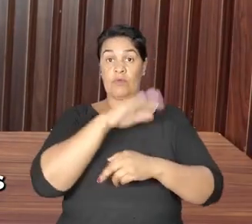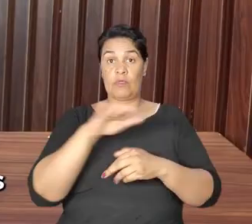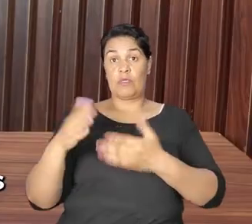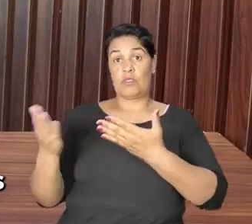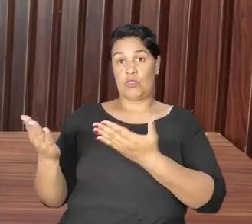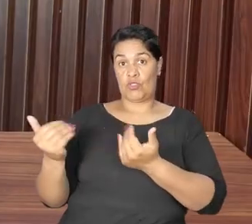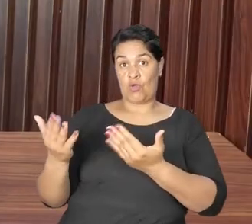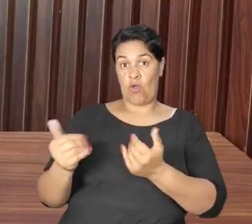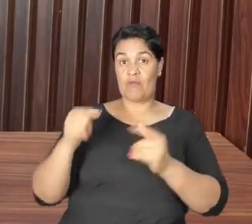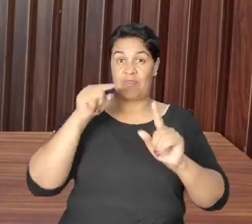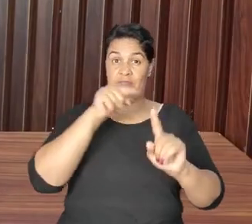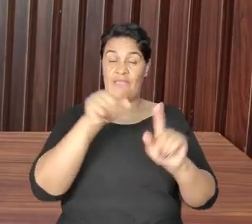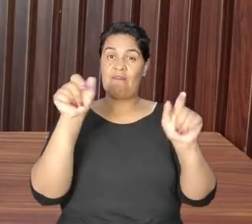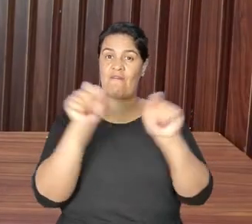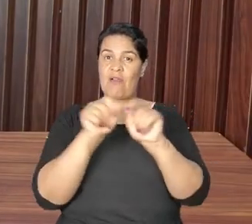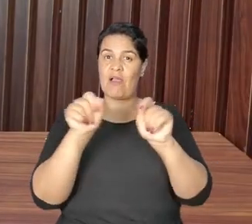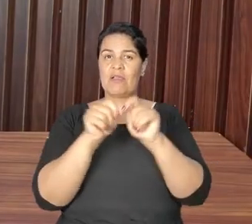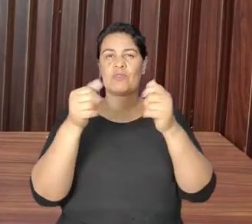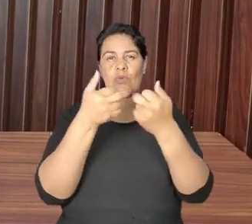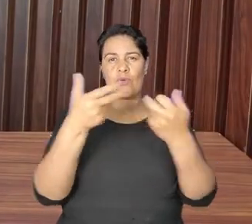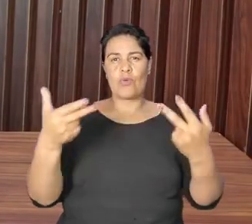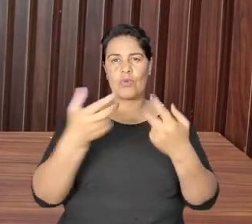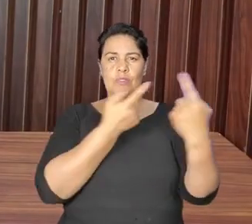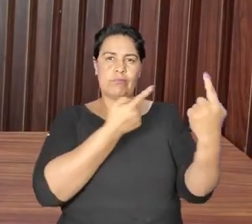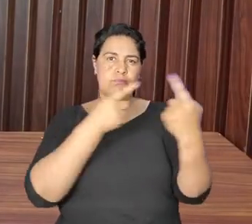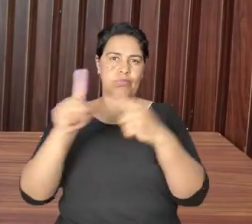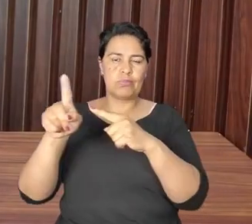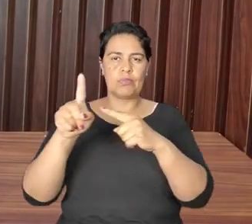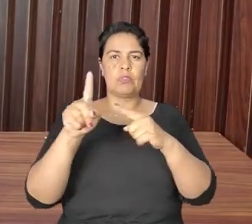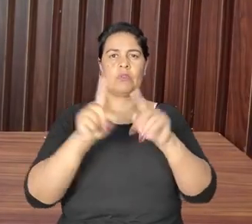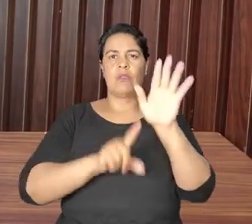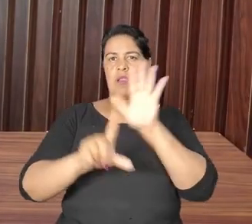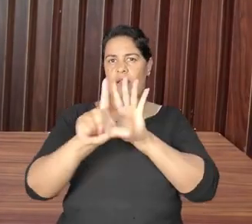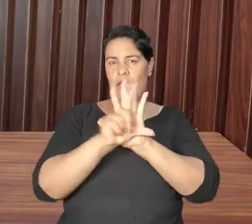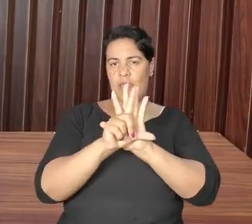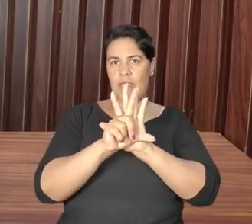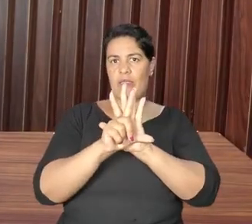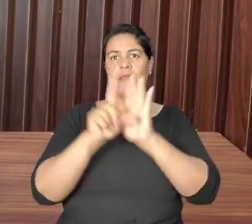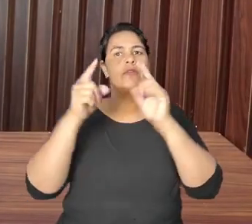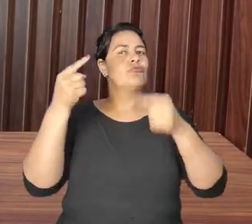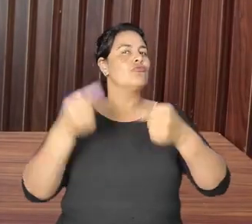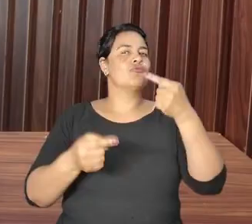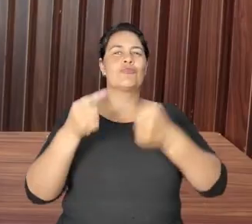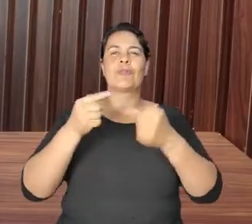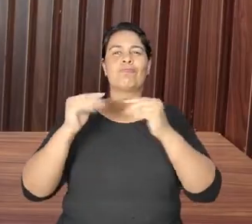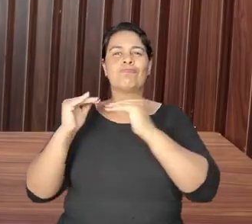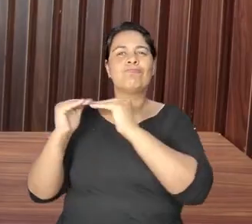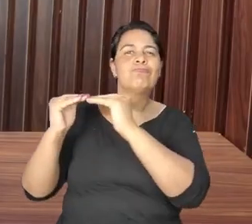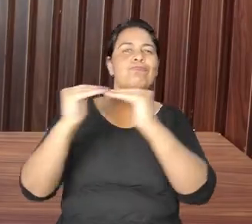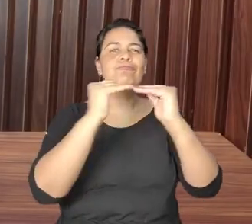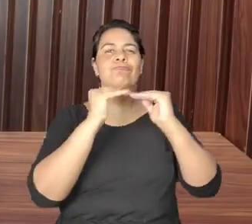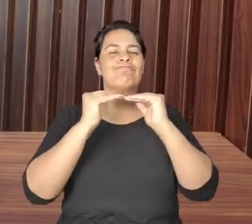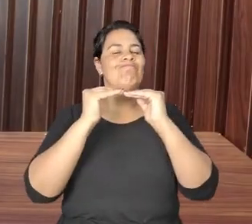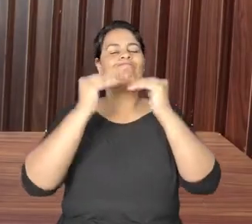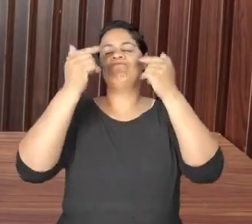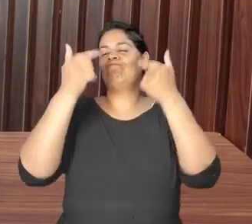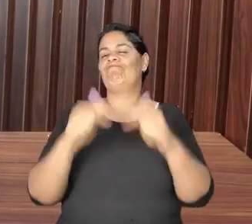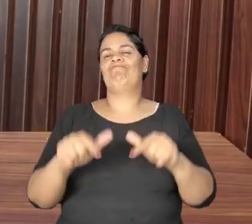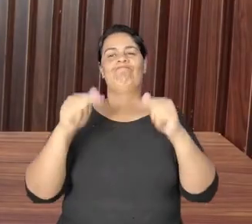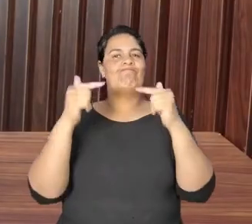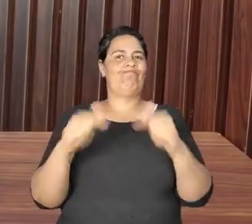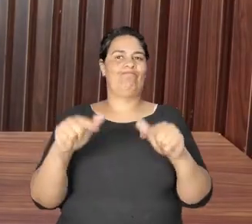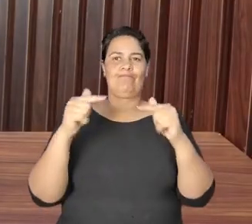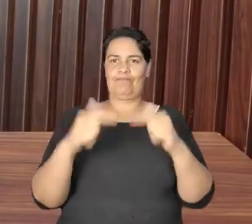de adolescentes e jovens a quem se atribui a prática de ato infracional não é uma discussão que se tenha